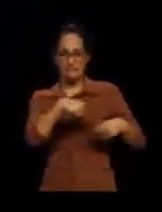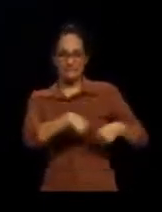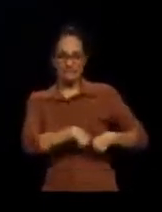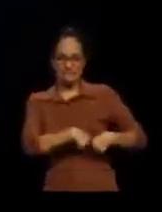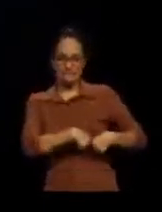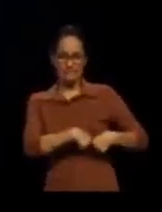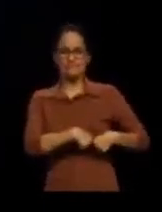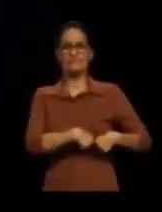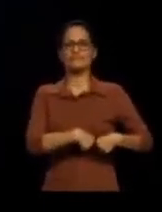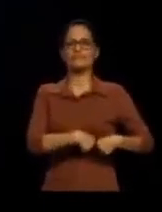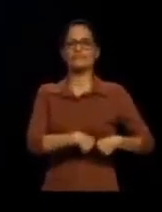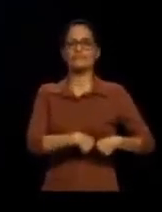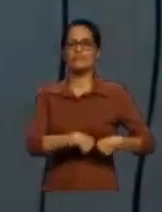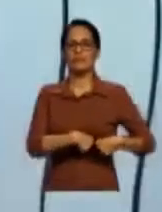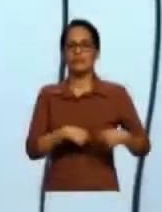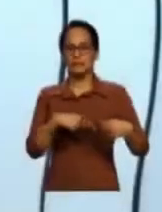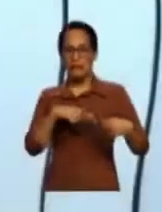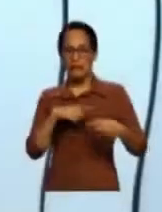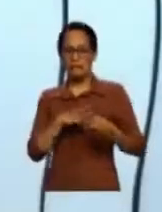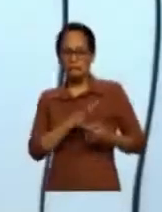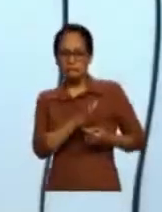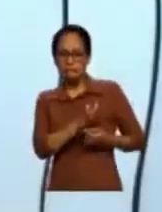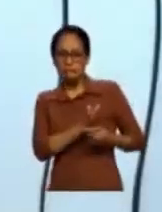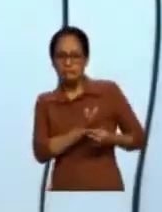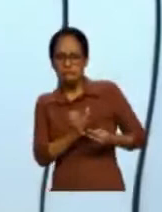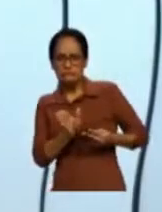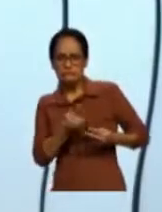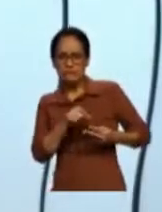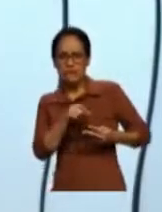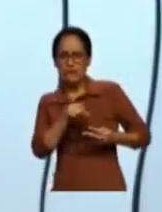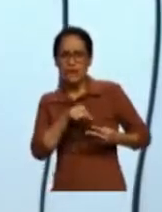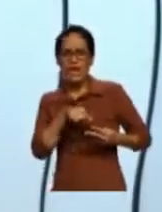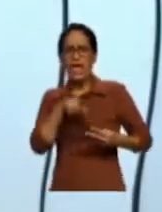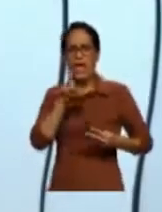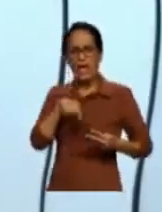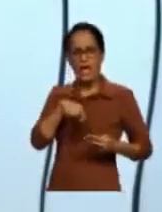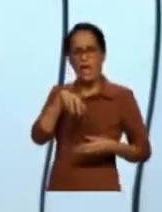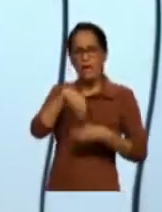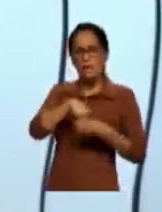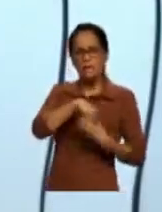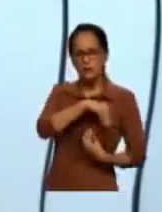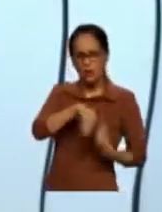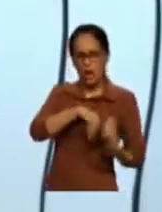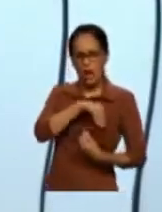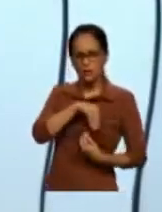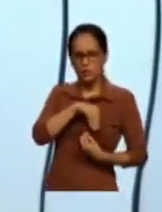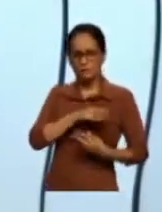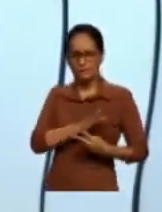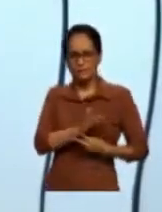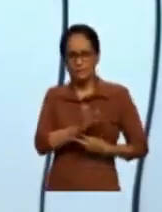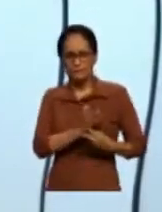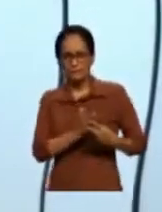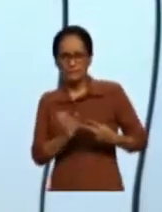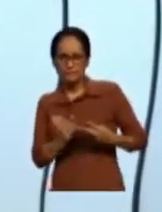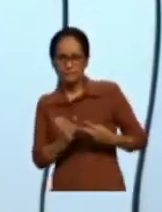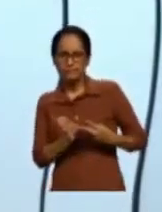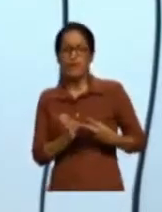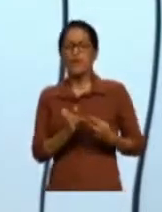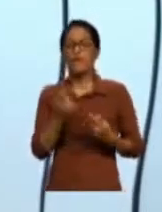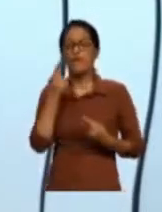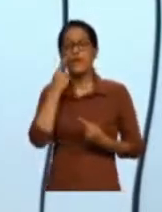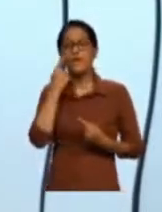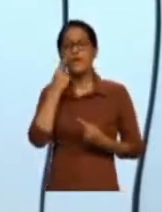uma parte exócrina, que aí a gente fala que é uma glândula mista. Nós vamos ver aqui agora,